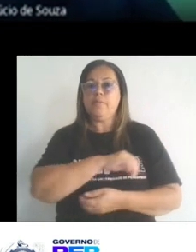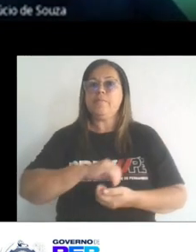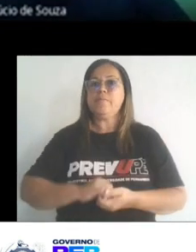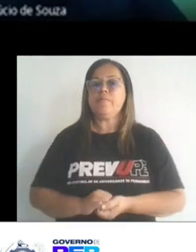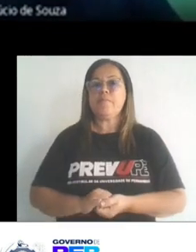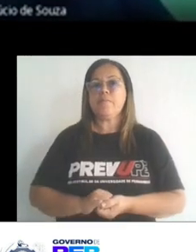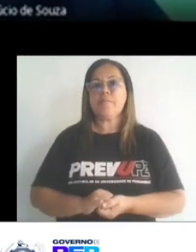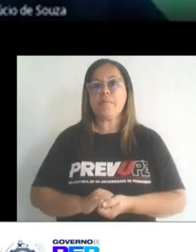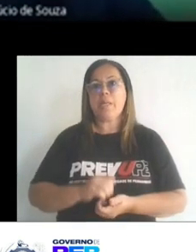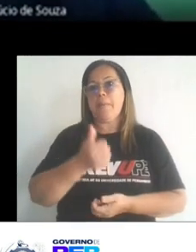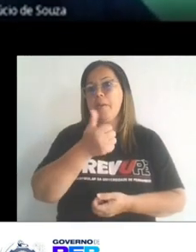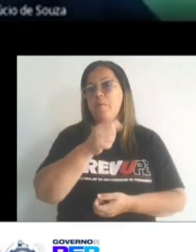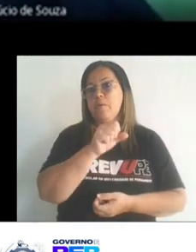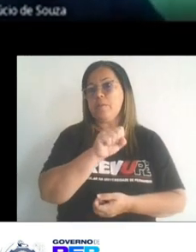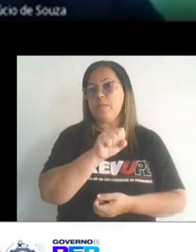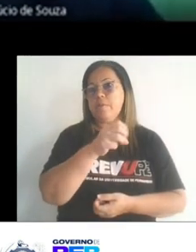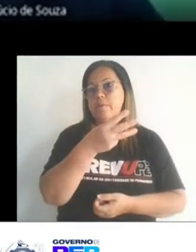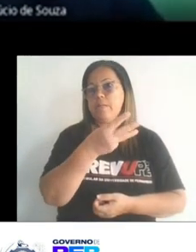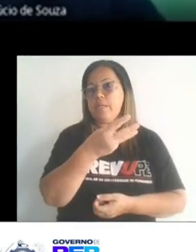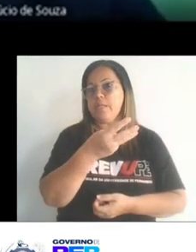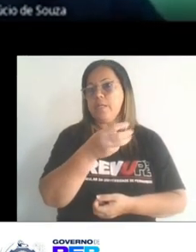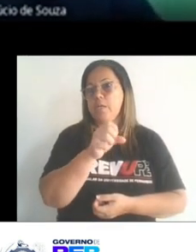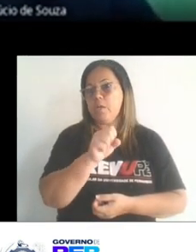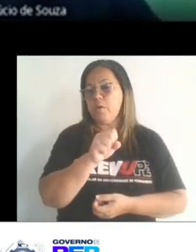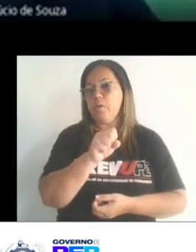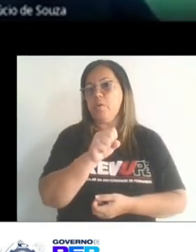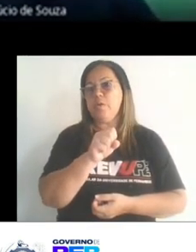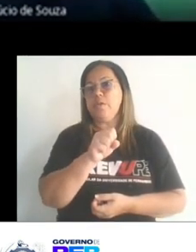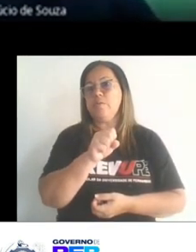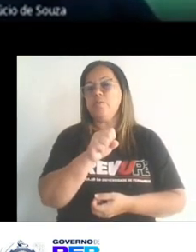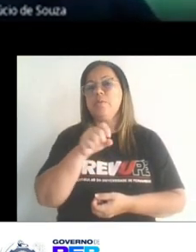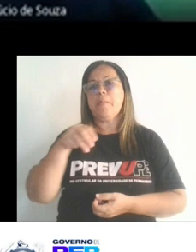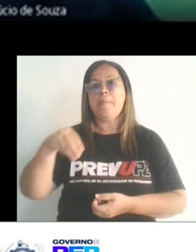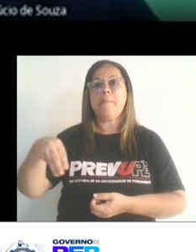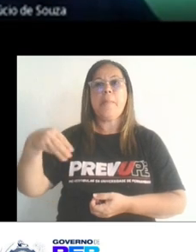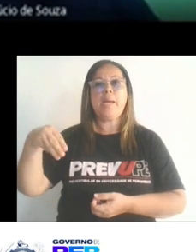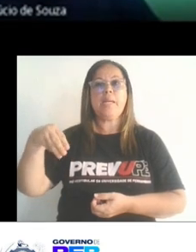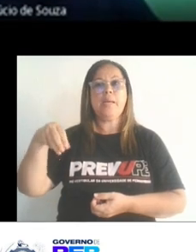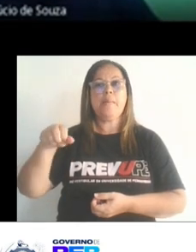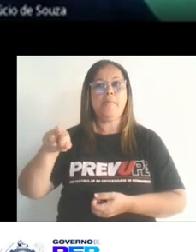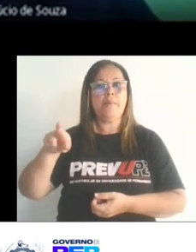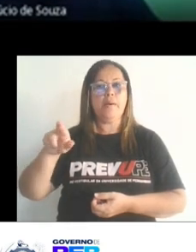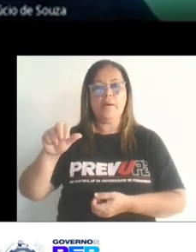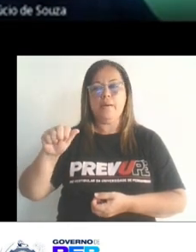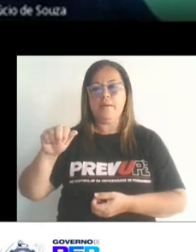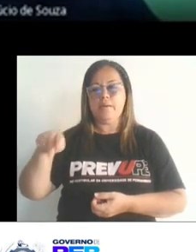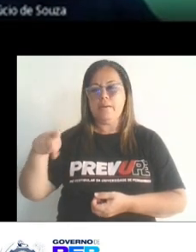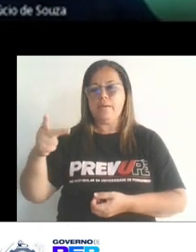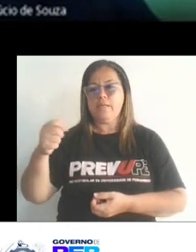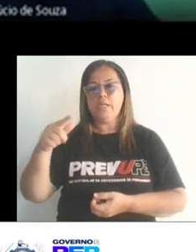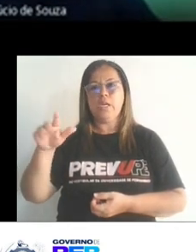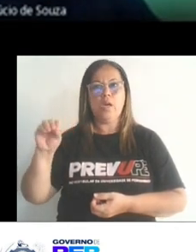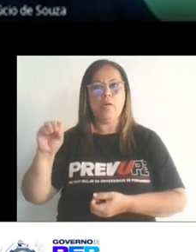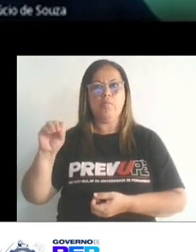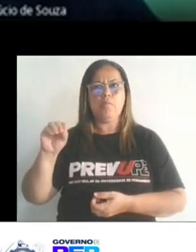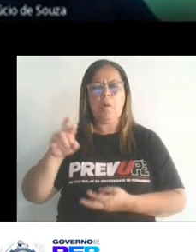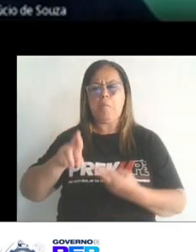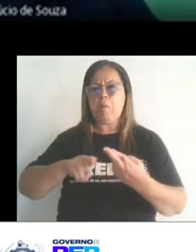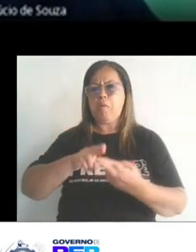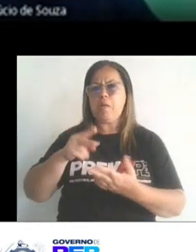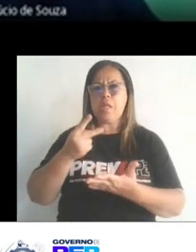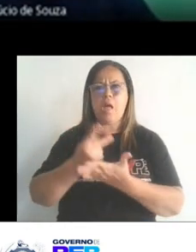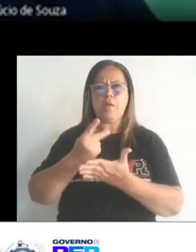em 1838 teve início na província do Maranhão uma revolta gerada pela crise na economia